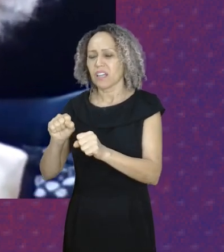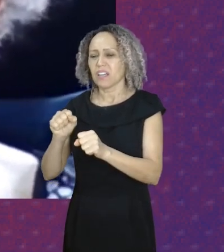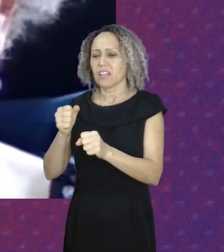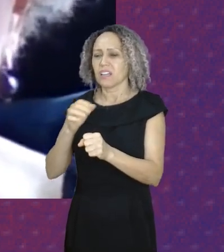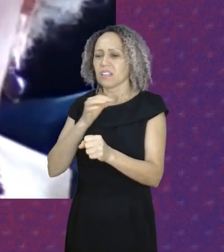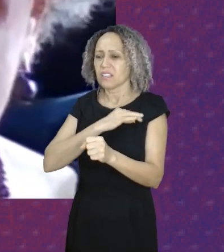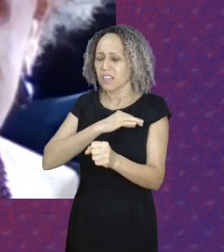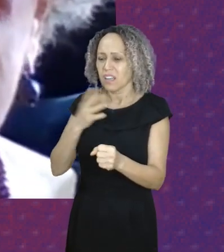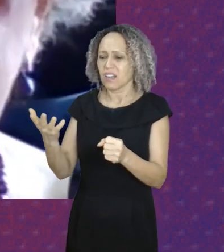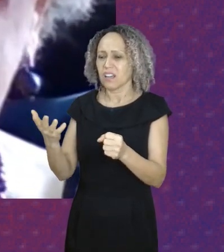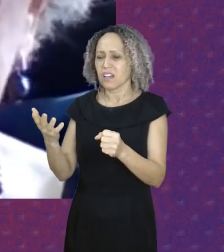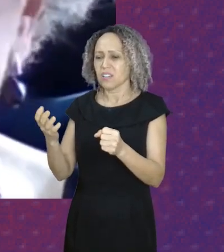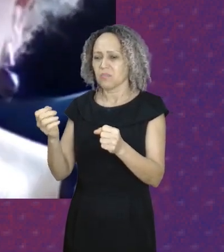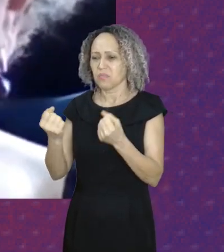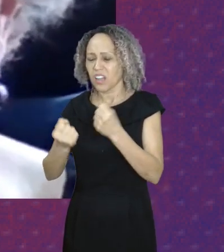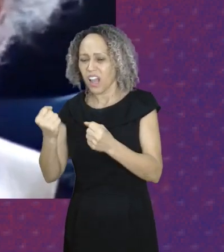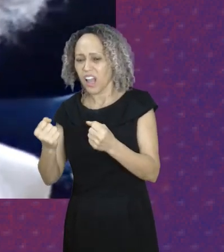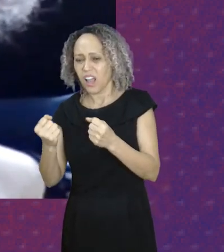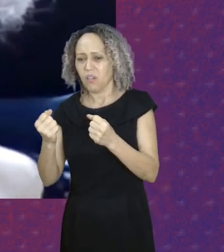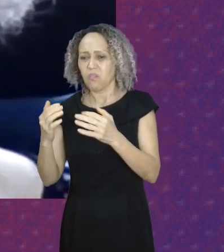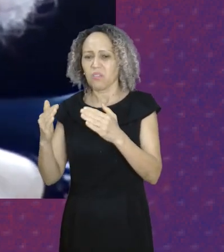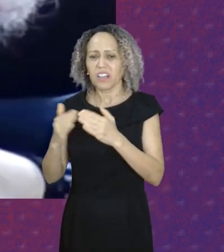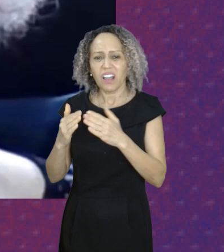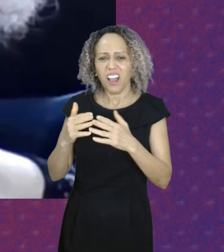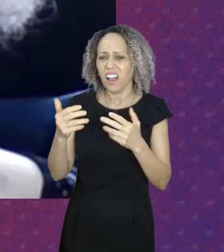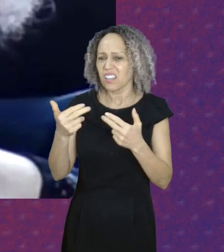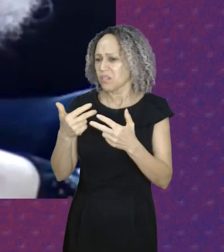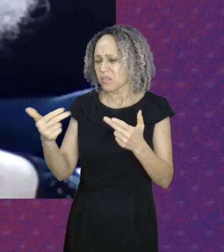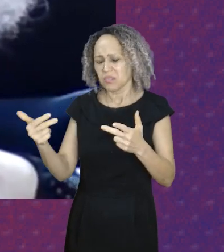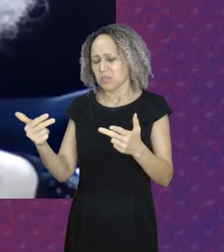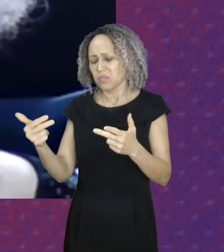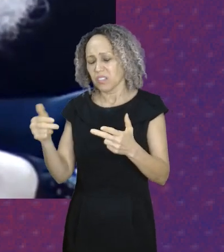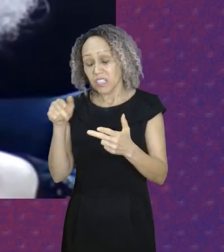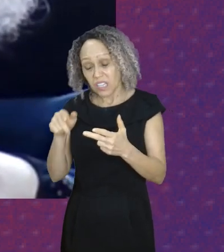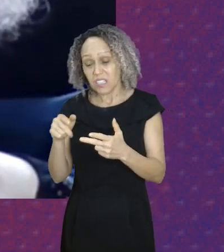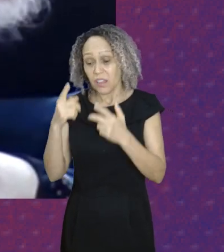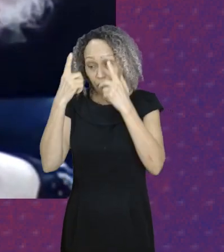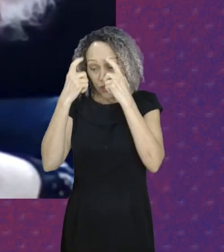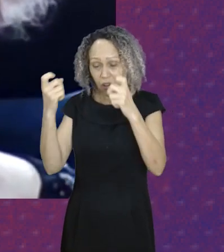não permitir que a mulher trabalhe.